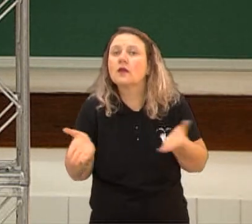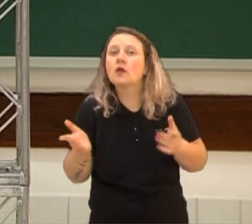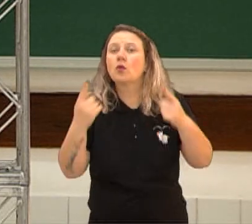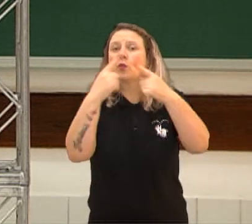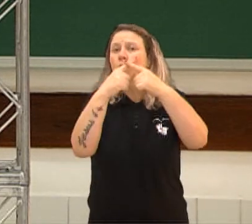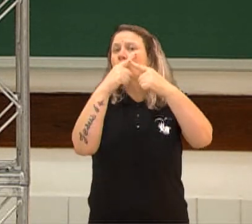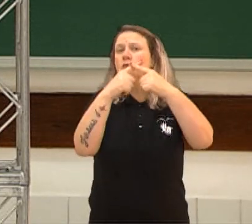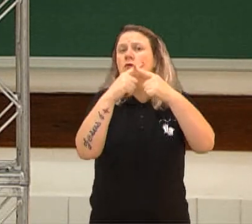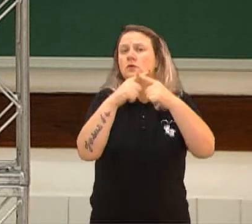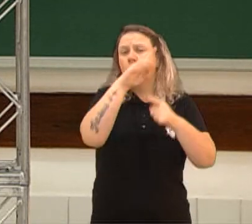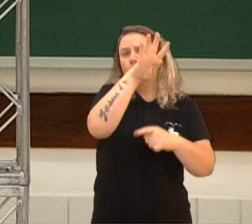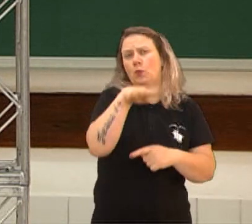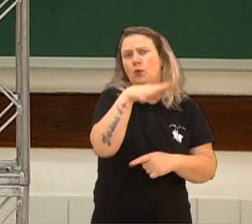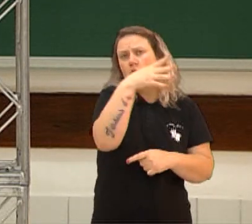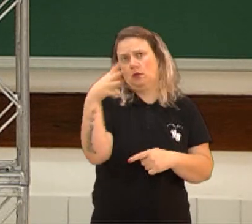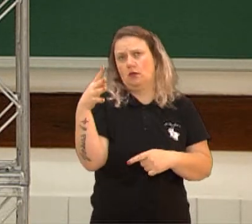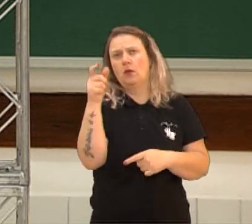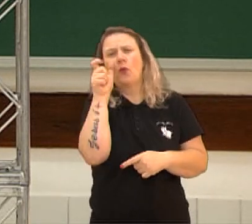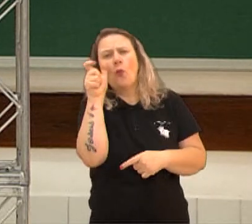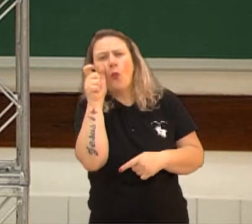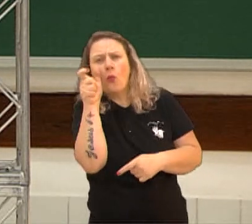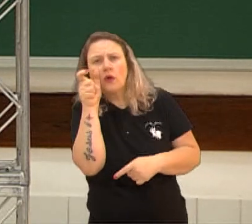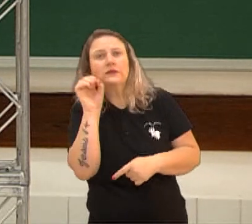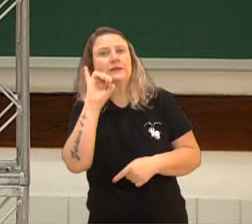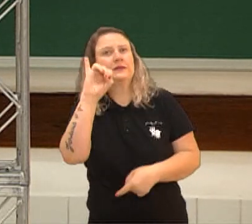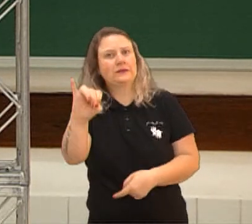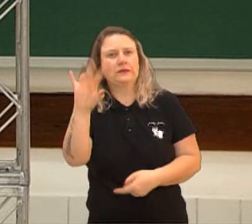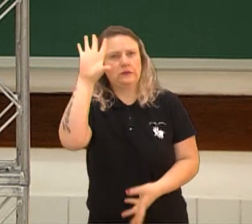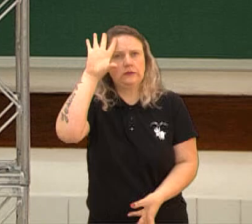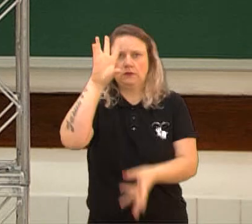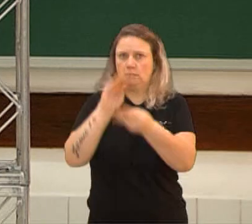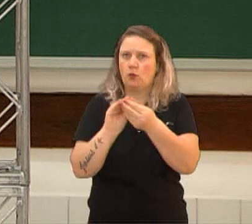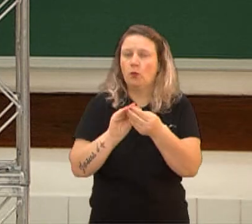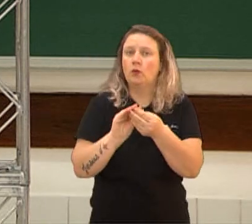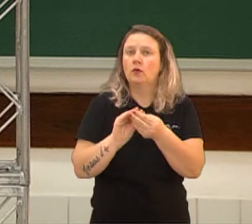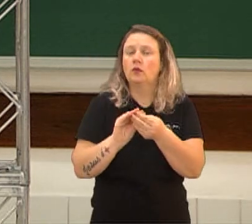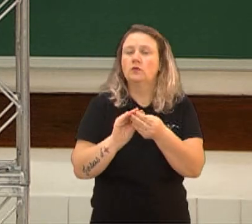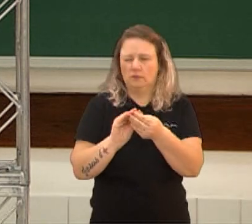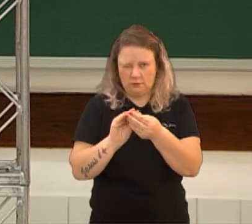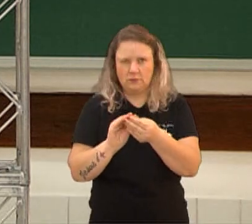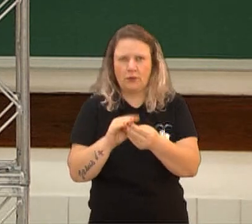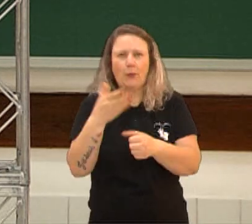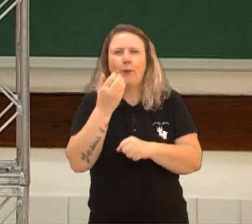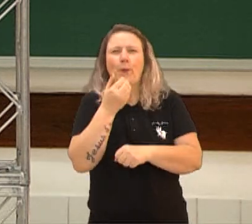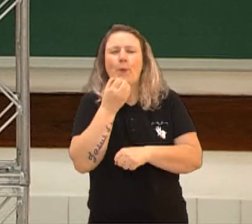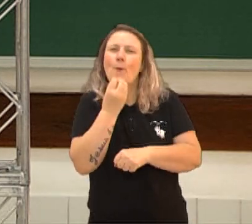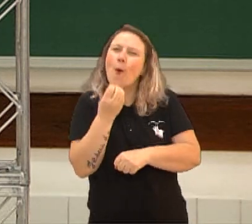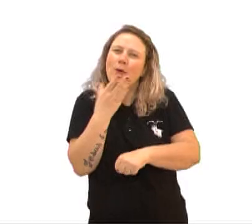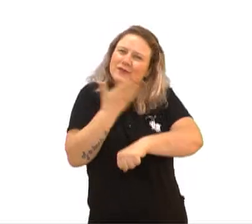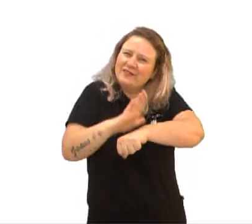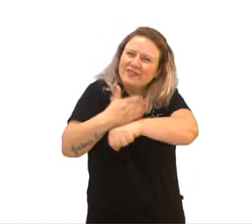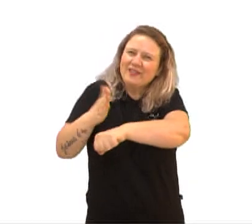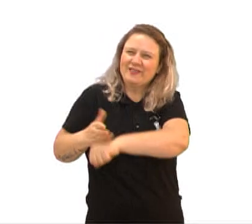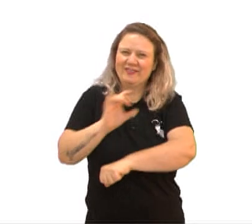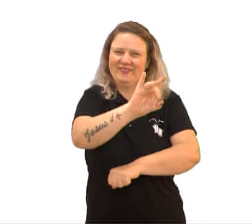multiplicação de matriz para verificar se você entendeu. Não se esqueça da atenção, tá? Bom exercício, pessoal.